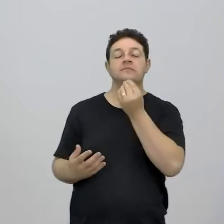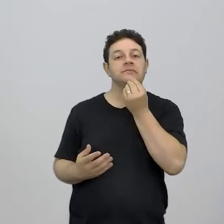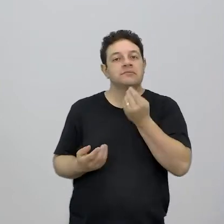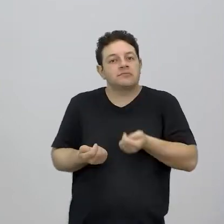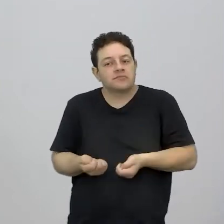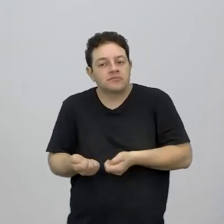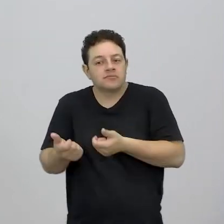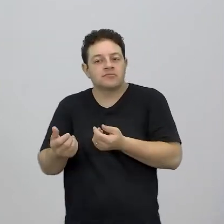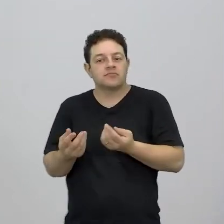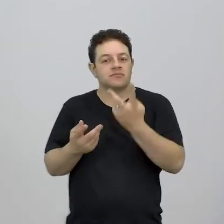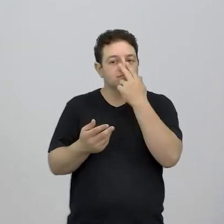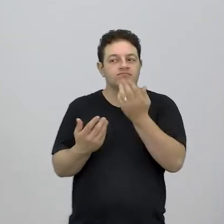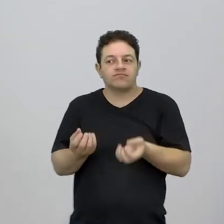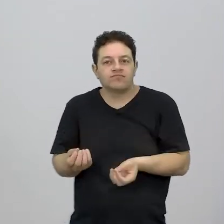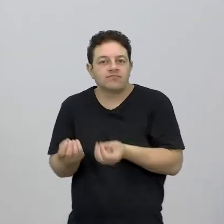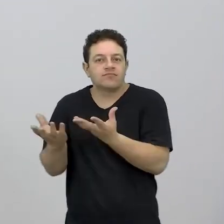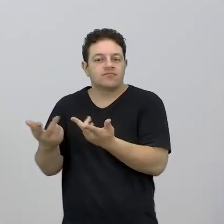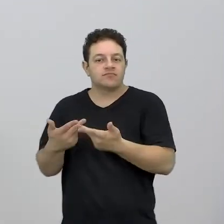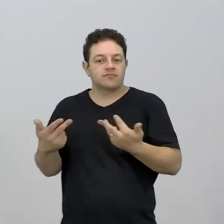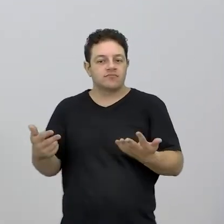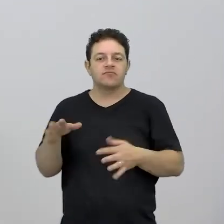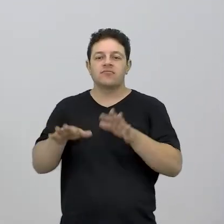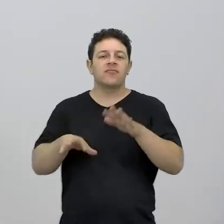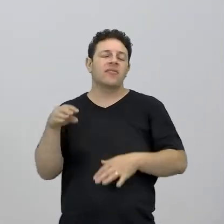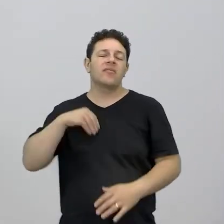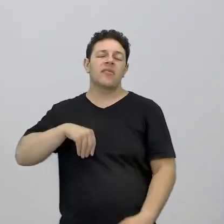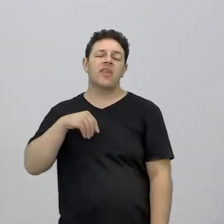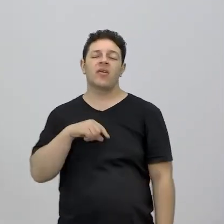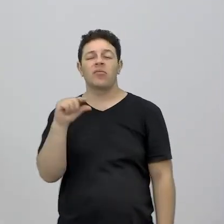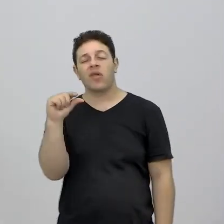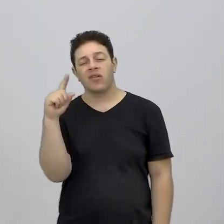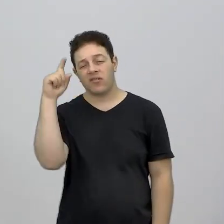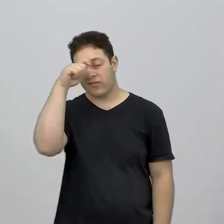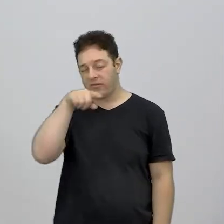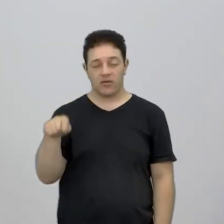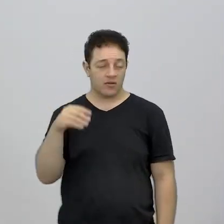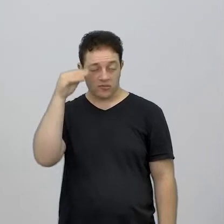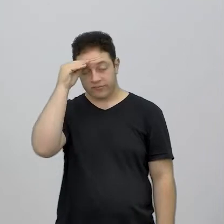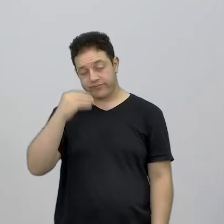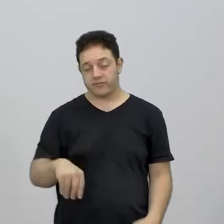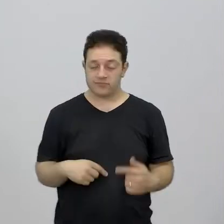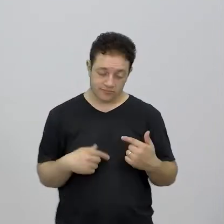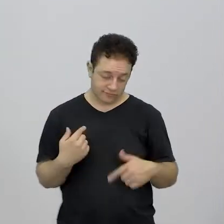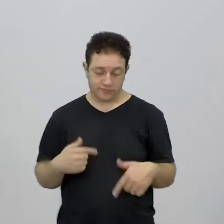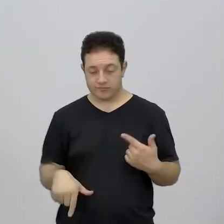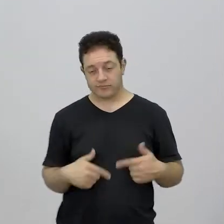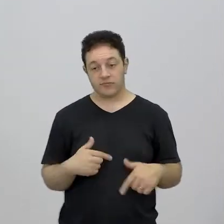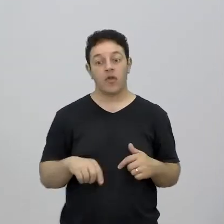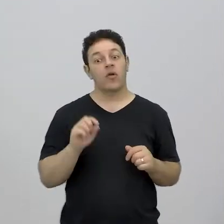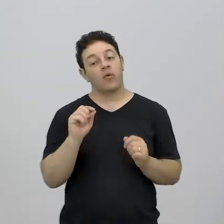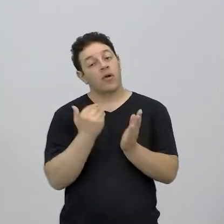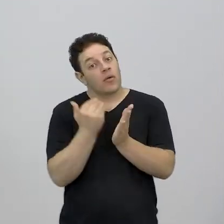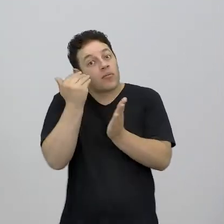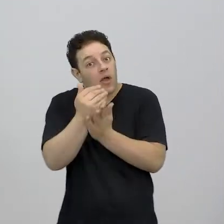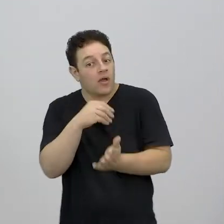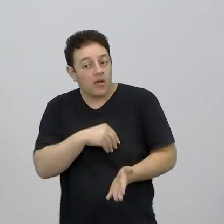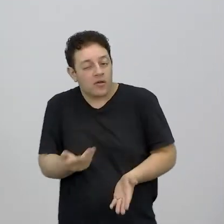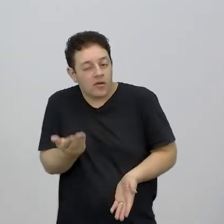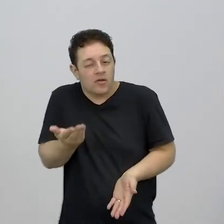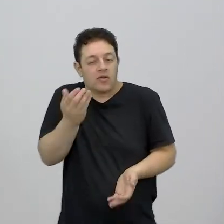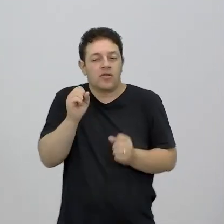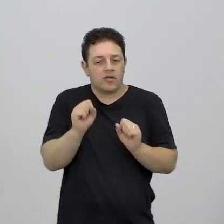para motivar os trabalhadores que não recebiam bons salários, né, ou poderiam receber mais, etc.